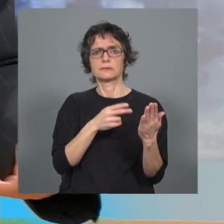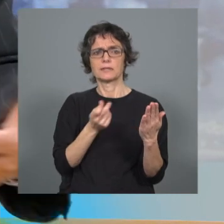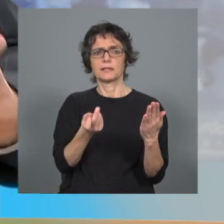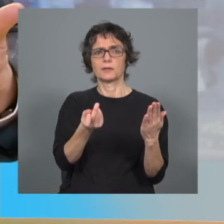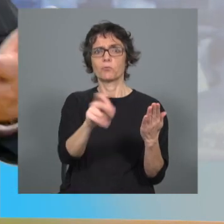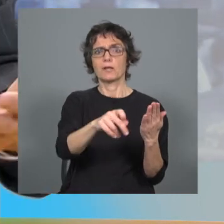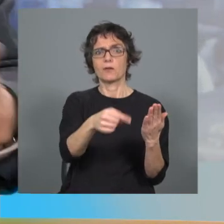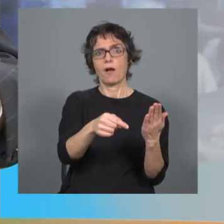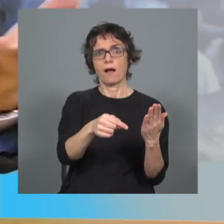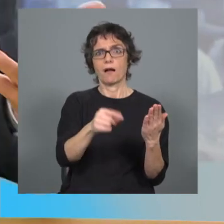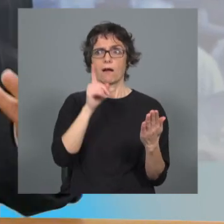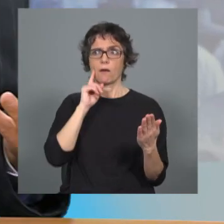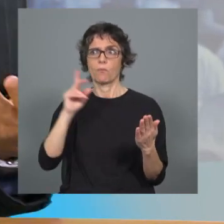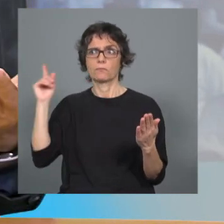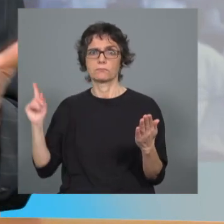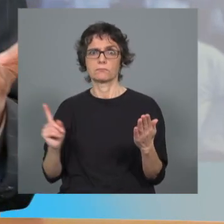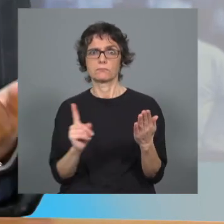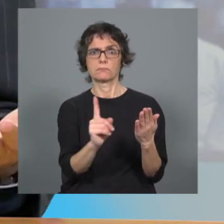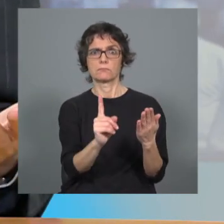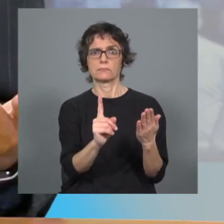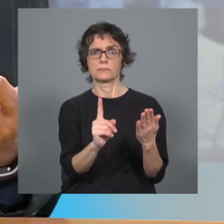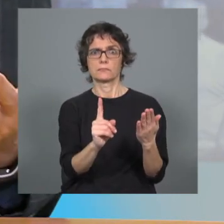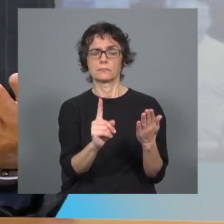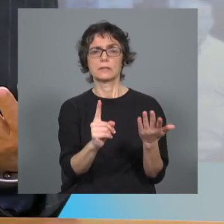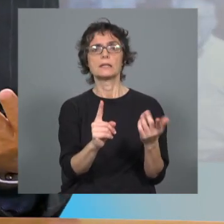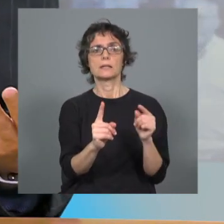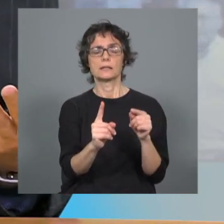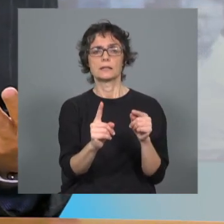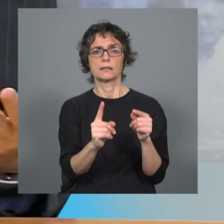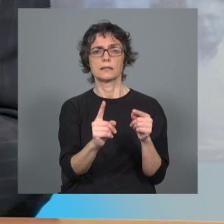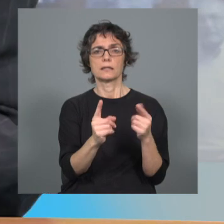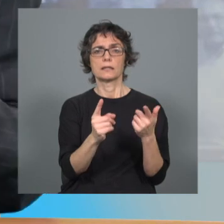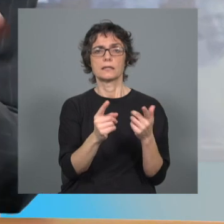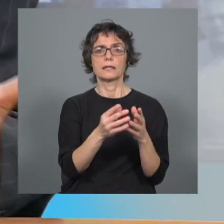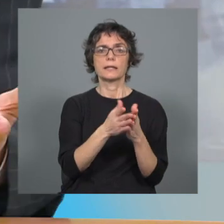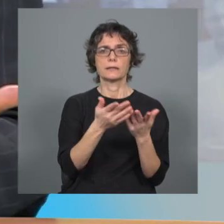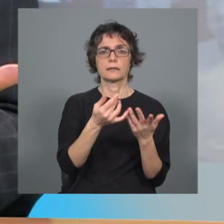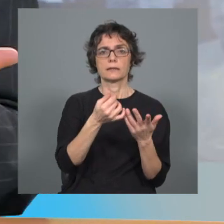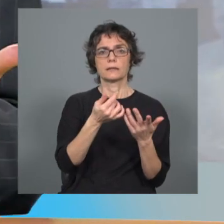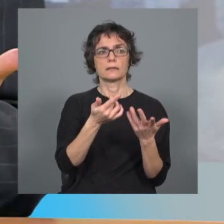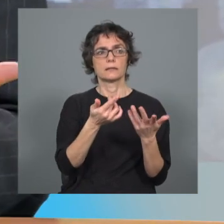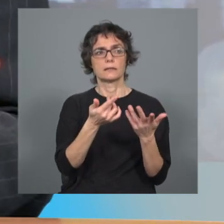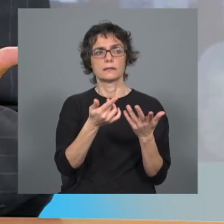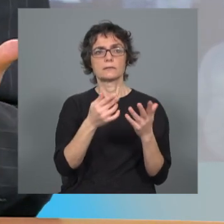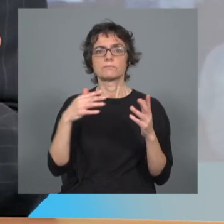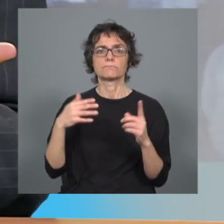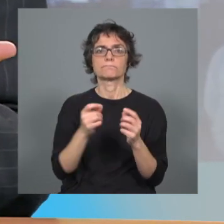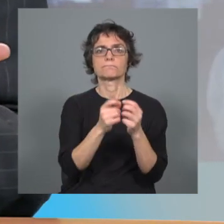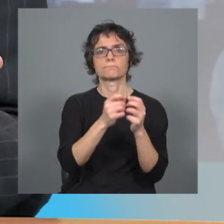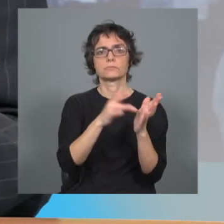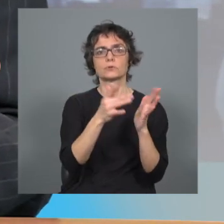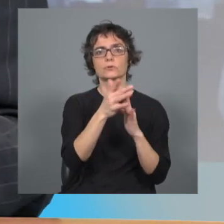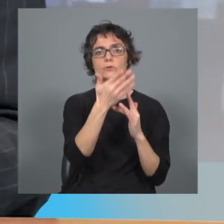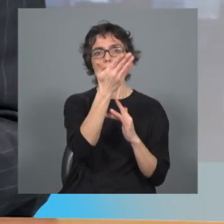acontece. Uma mulher que chega e que unge Jesus, e temos a reação hostil e temos esta palavra